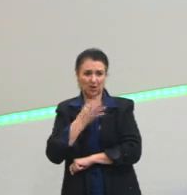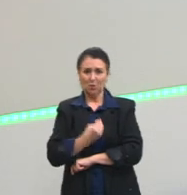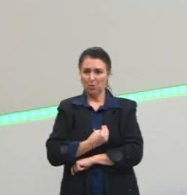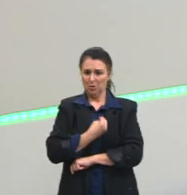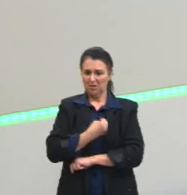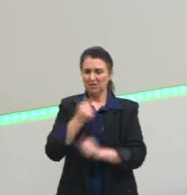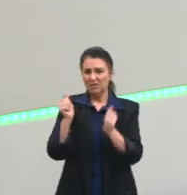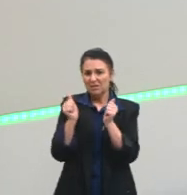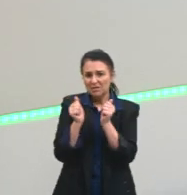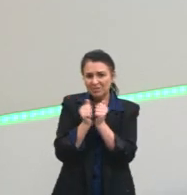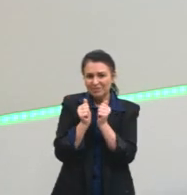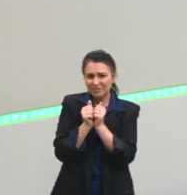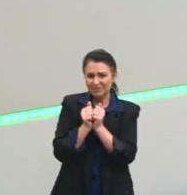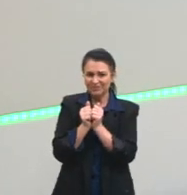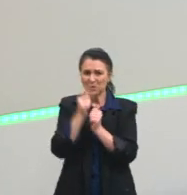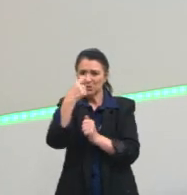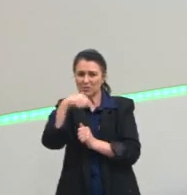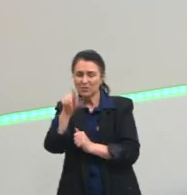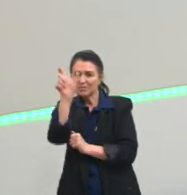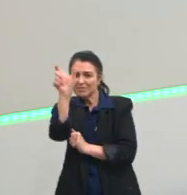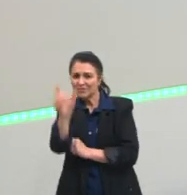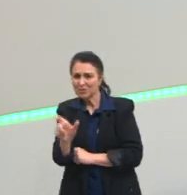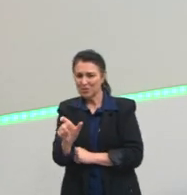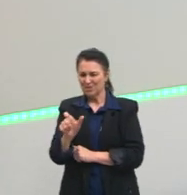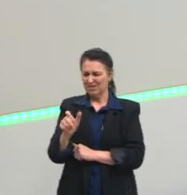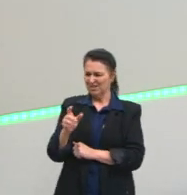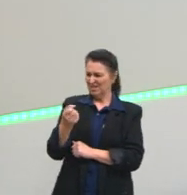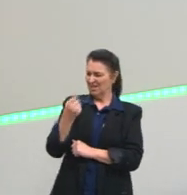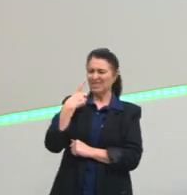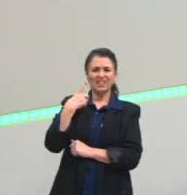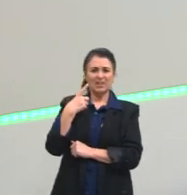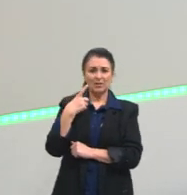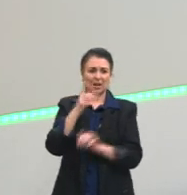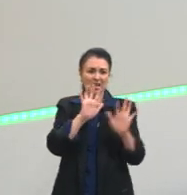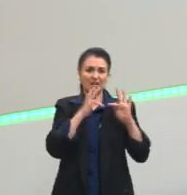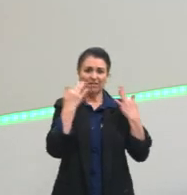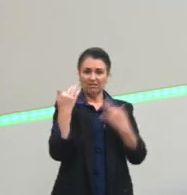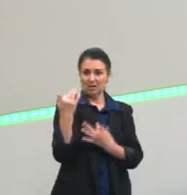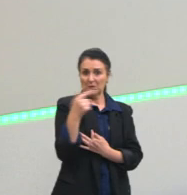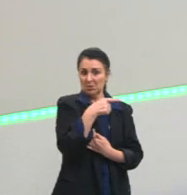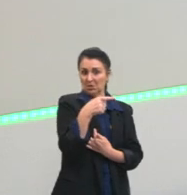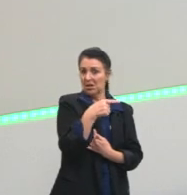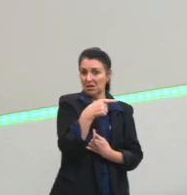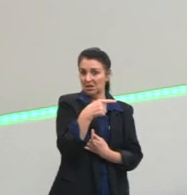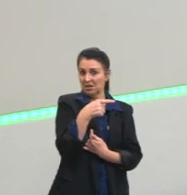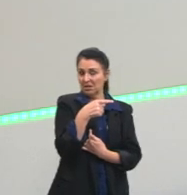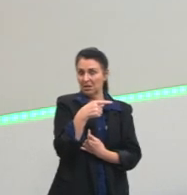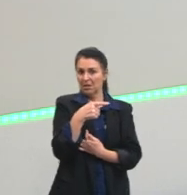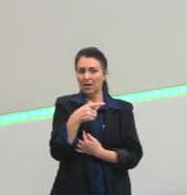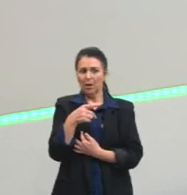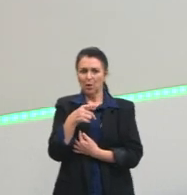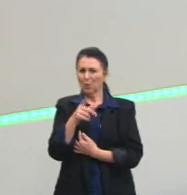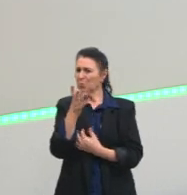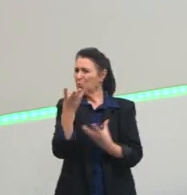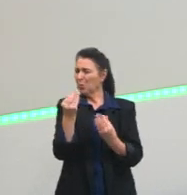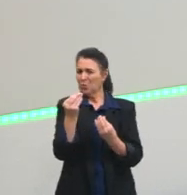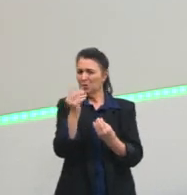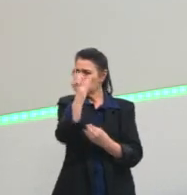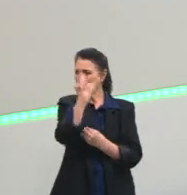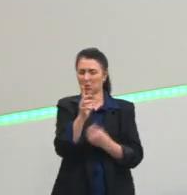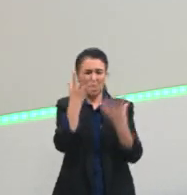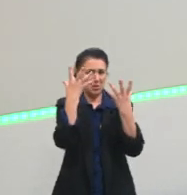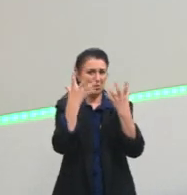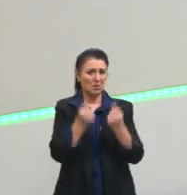muito mais com terceiros com estranhos do que com a própria família muito se recusaram a fazer isso mas